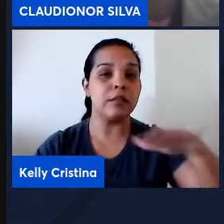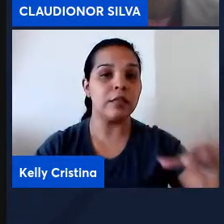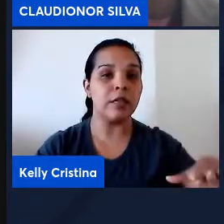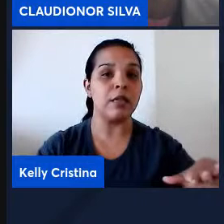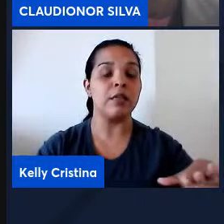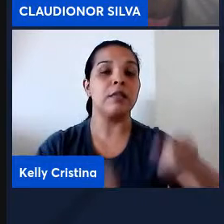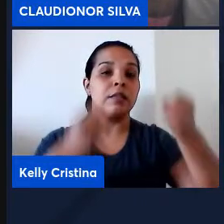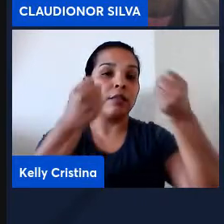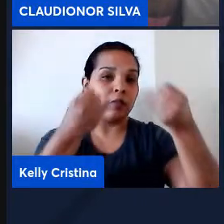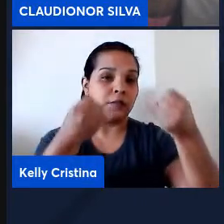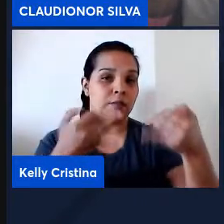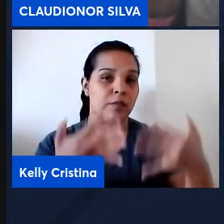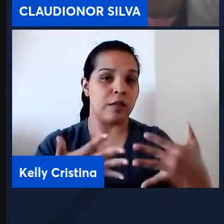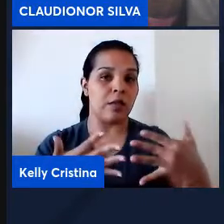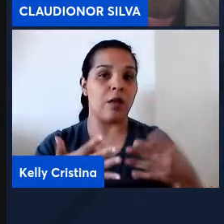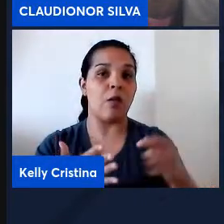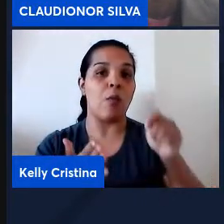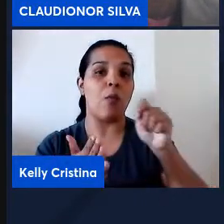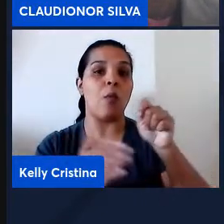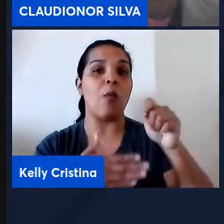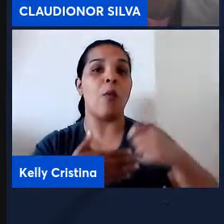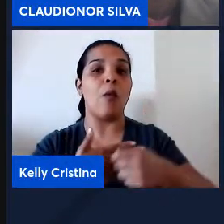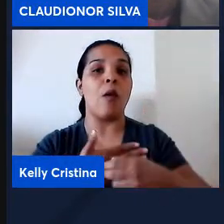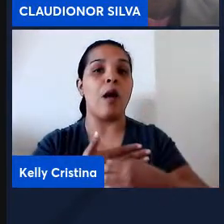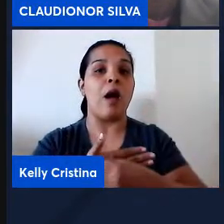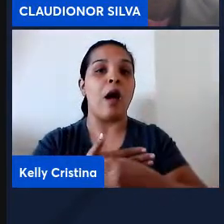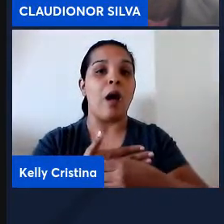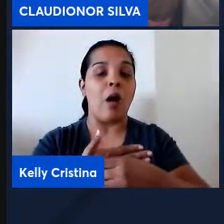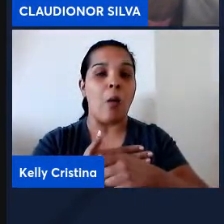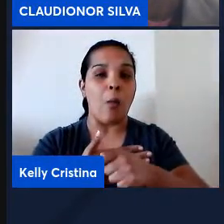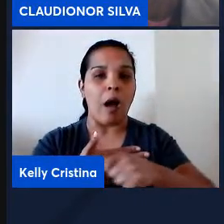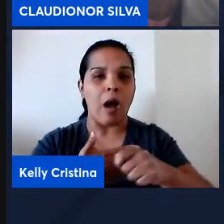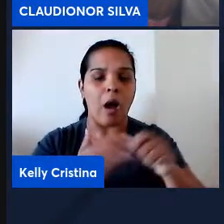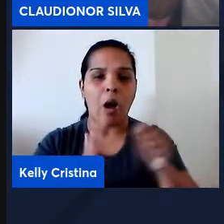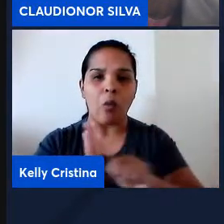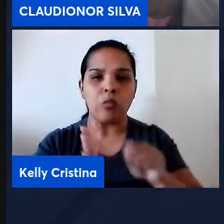Freire, reafirmar o papel